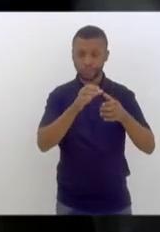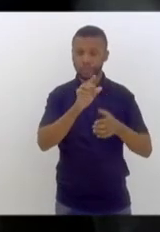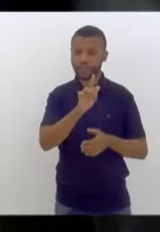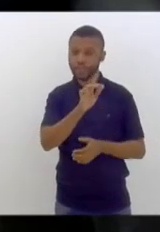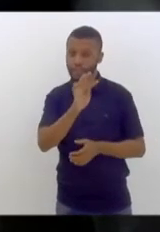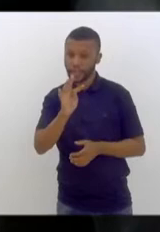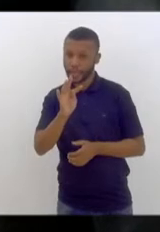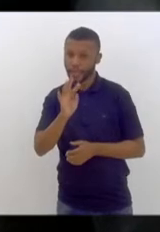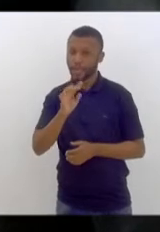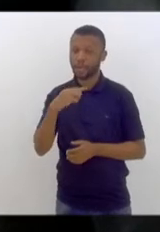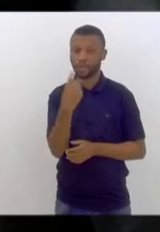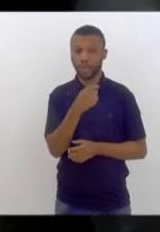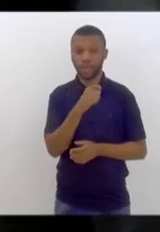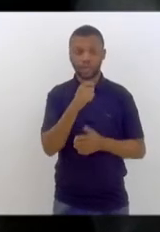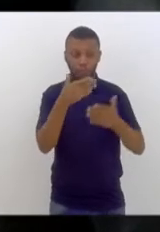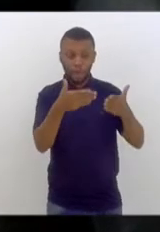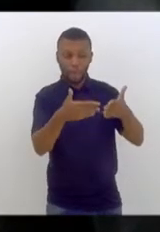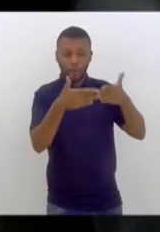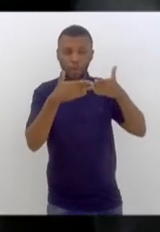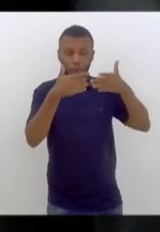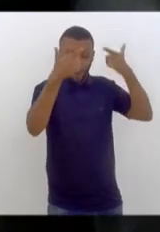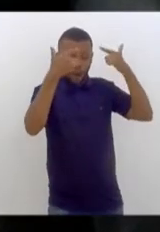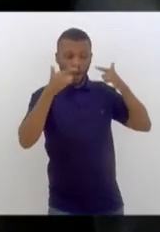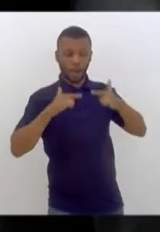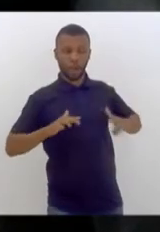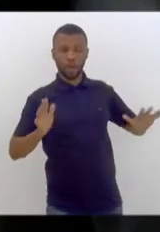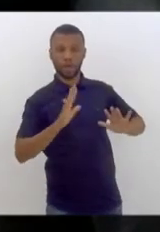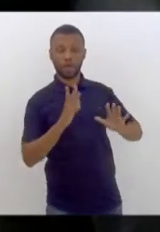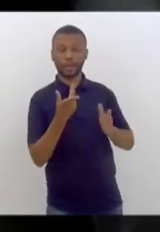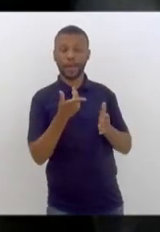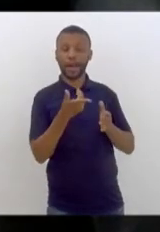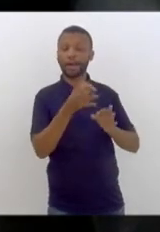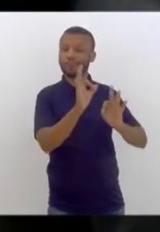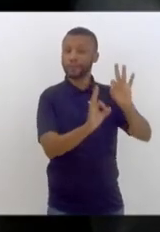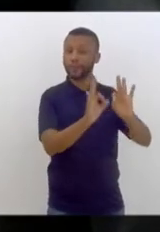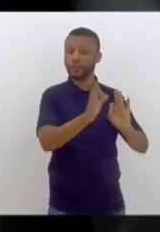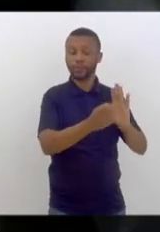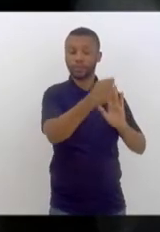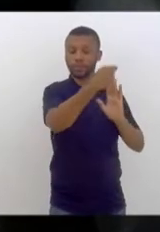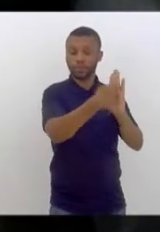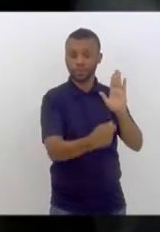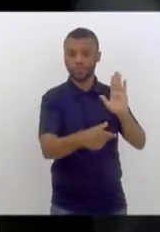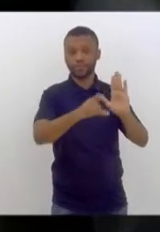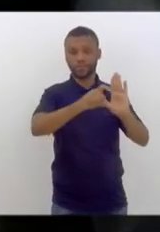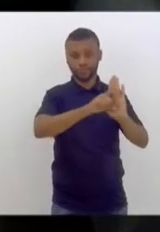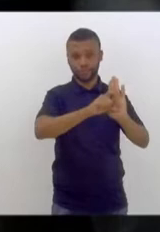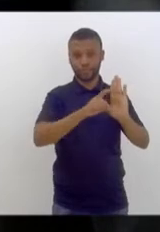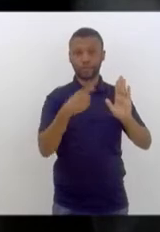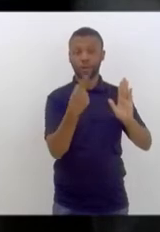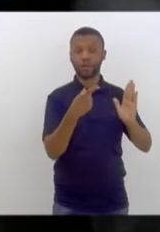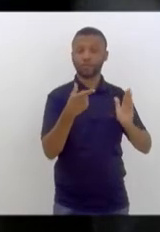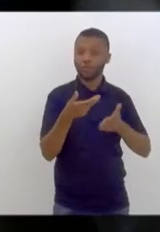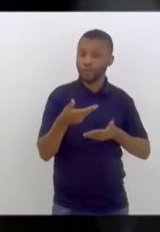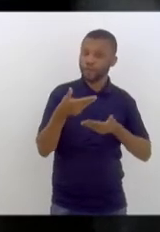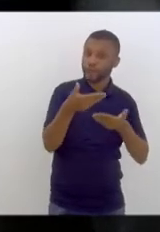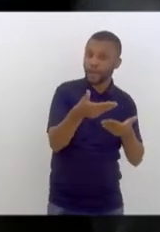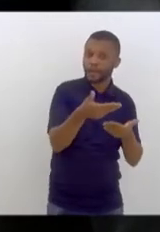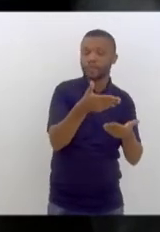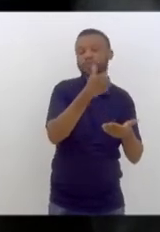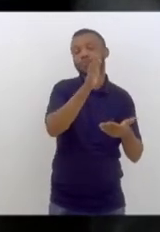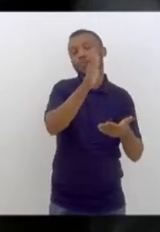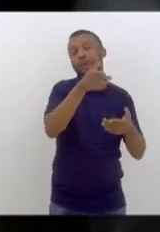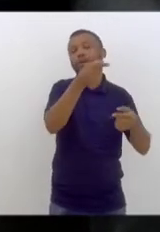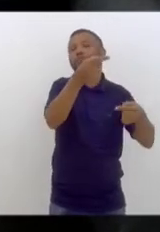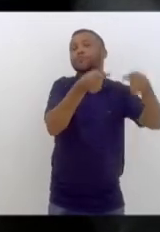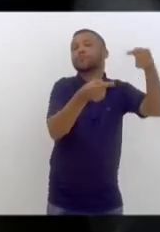da minuta. Na verdade, fomos convidados a participar de uma última apresentação já com as deliberações feitas pelo grupo